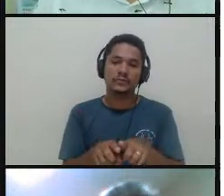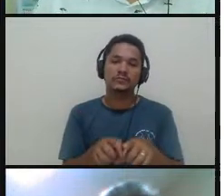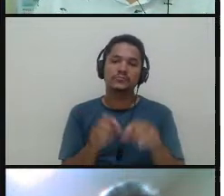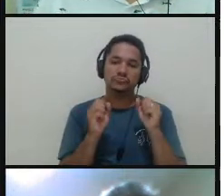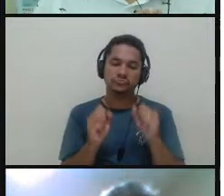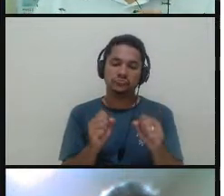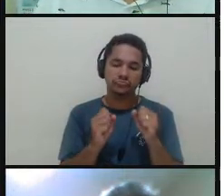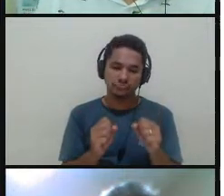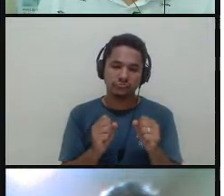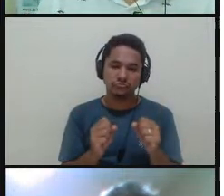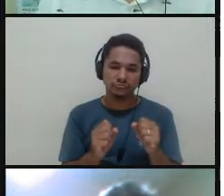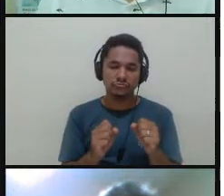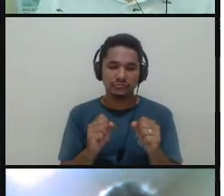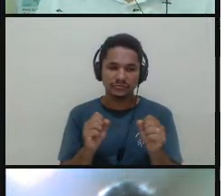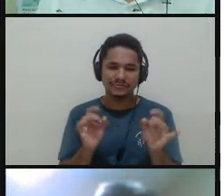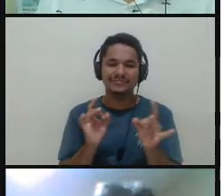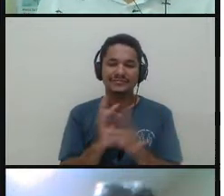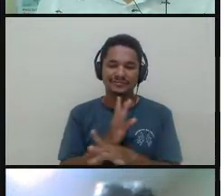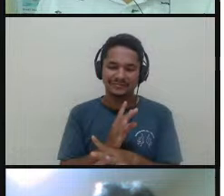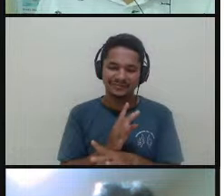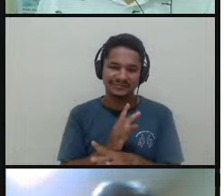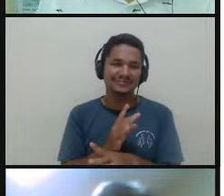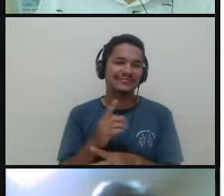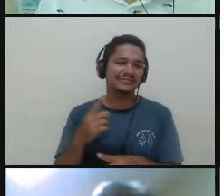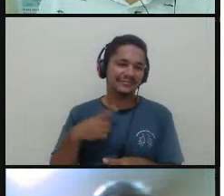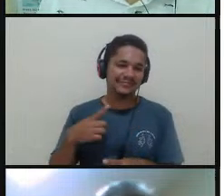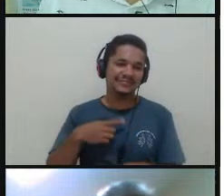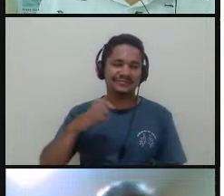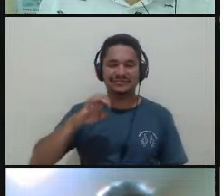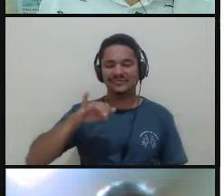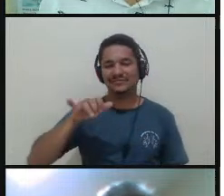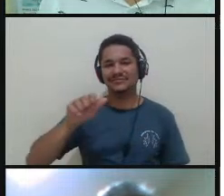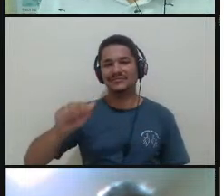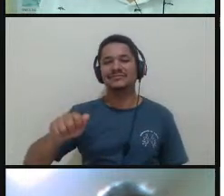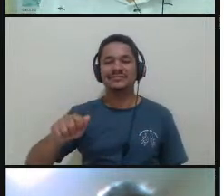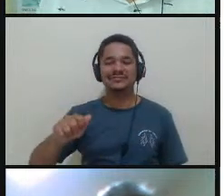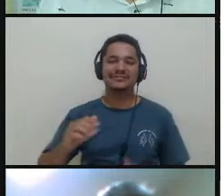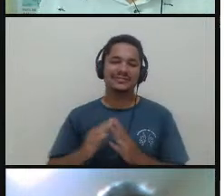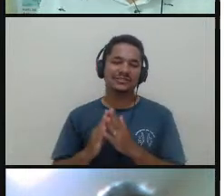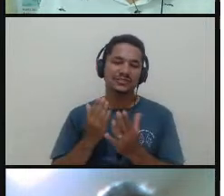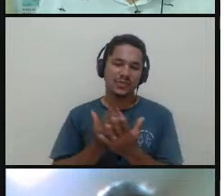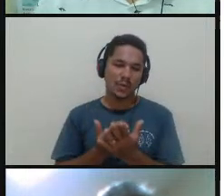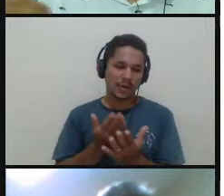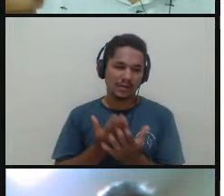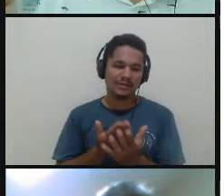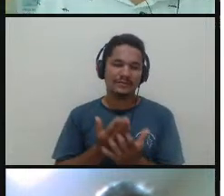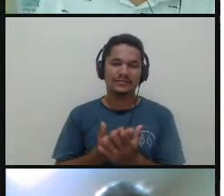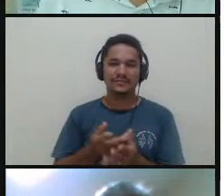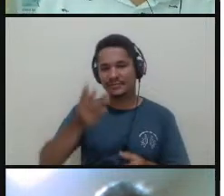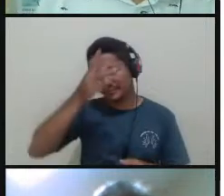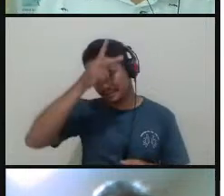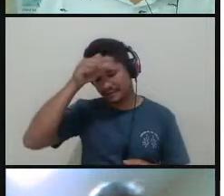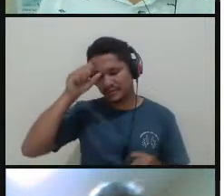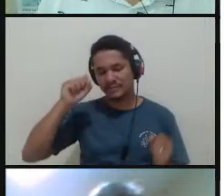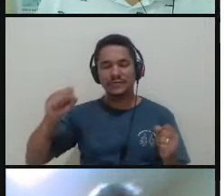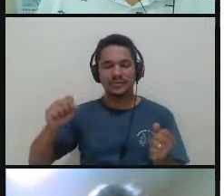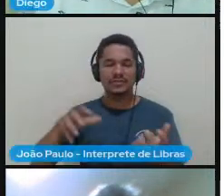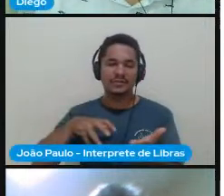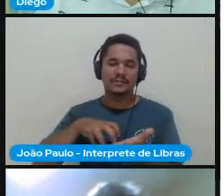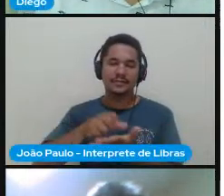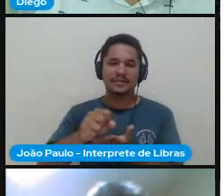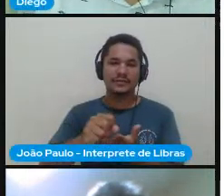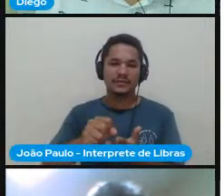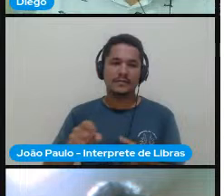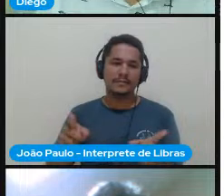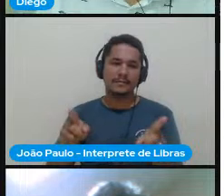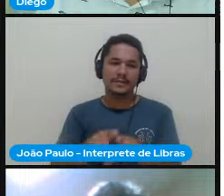podem, assim que finalizar, na EJA das nossas escolas municipais, vocês podem já matricular nos nossos parceiros nos cursos